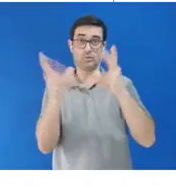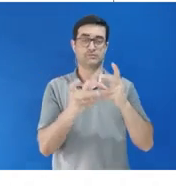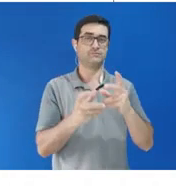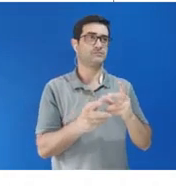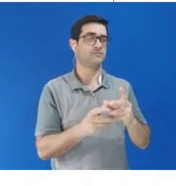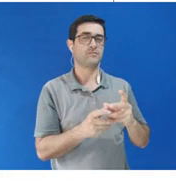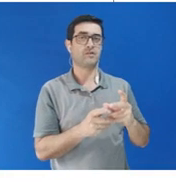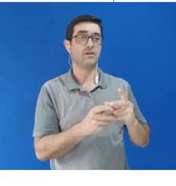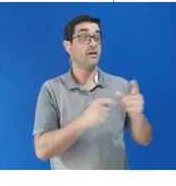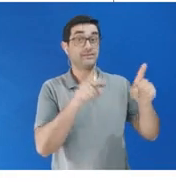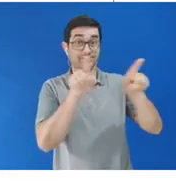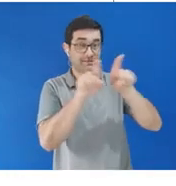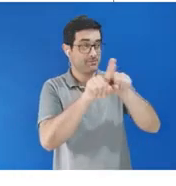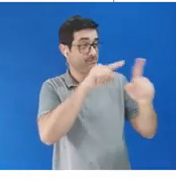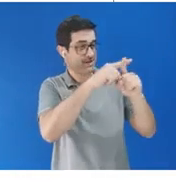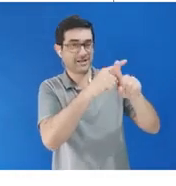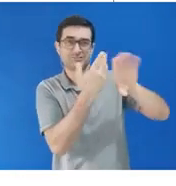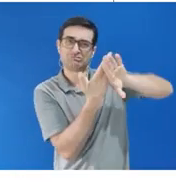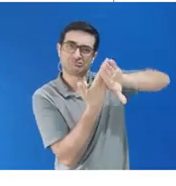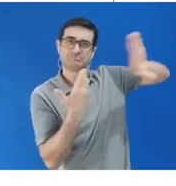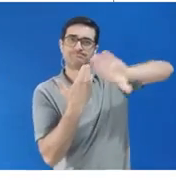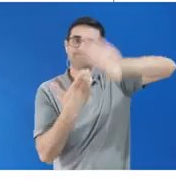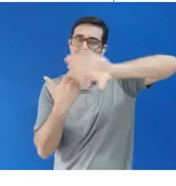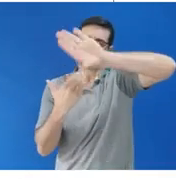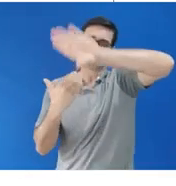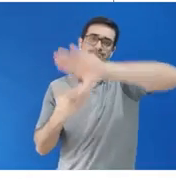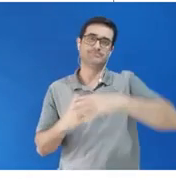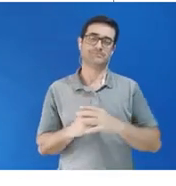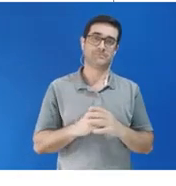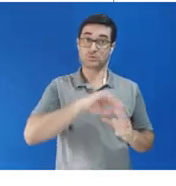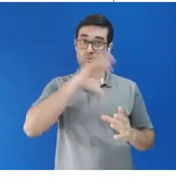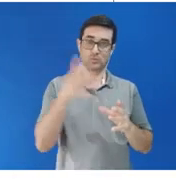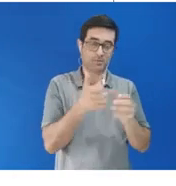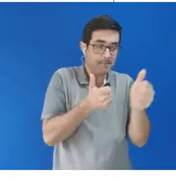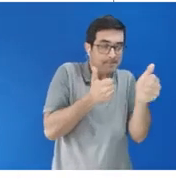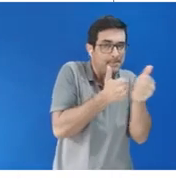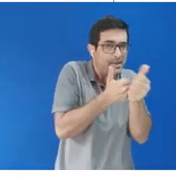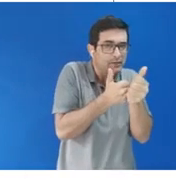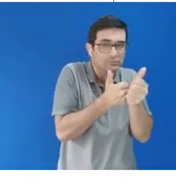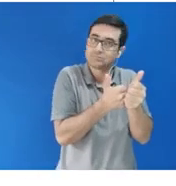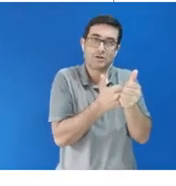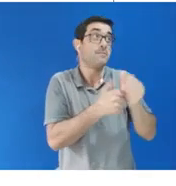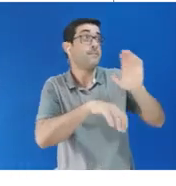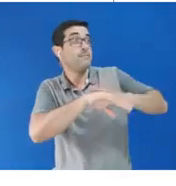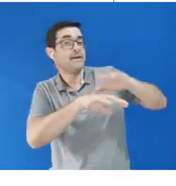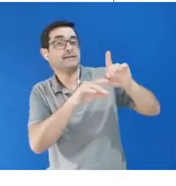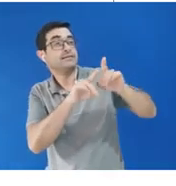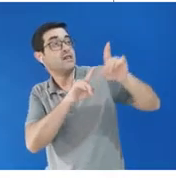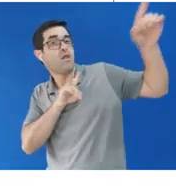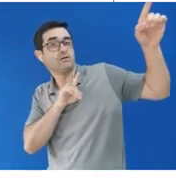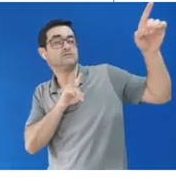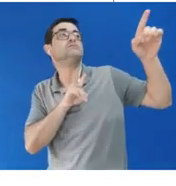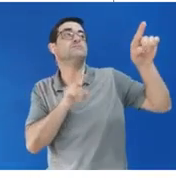os cátions que estão à sua volta. E também não com aquele imediatamente próximo, mas também aquele que está mais